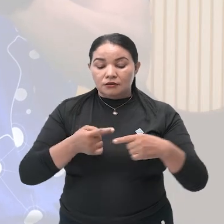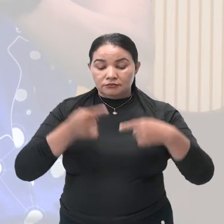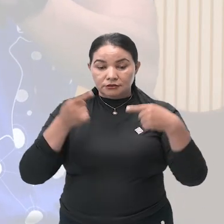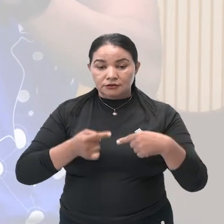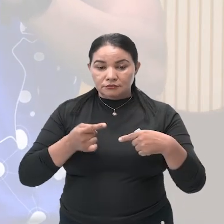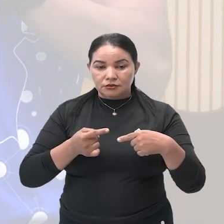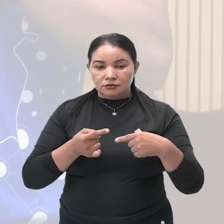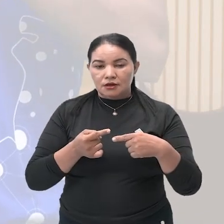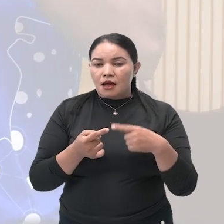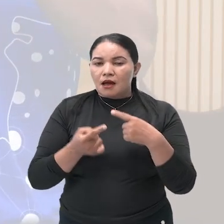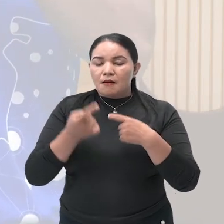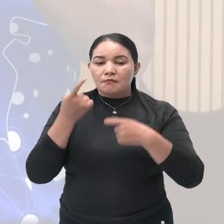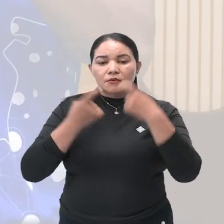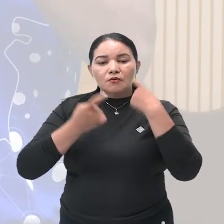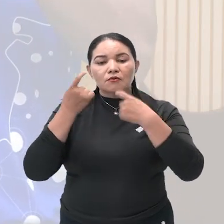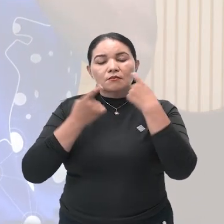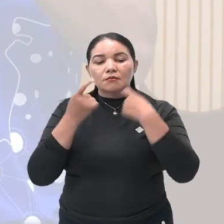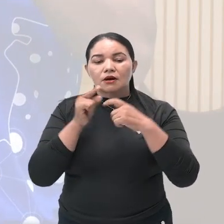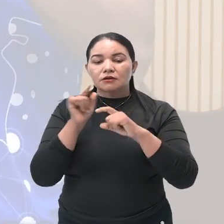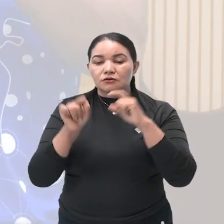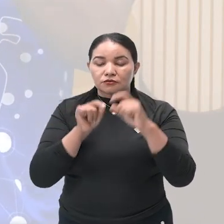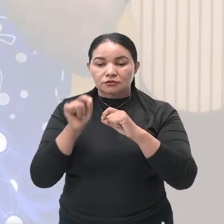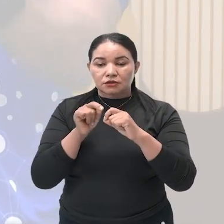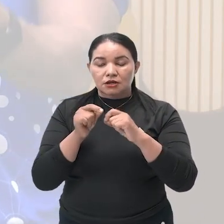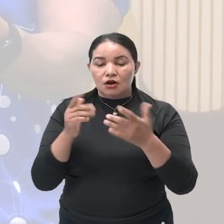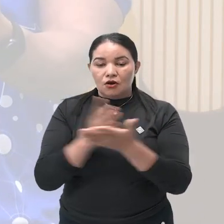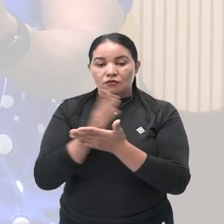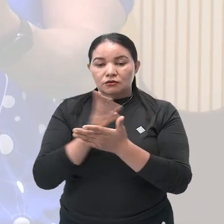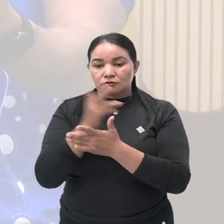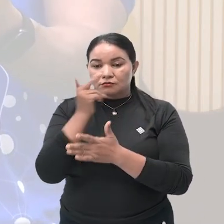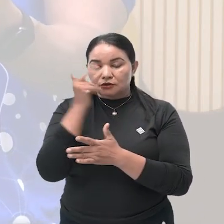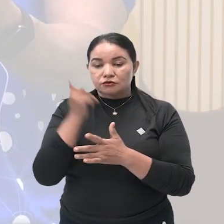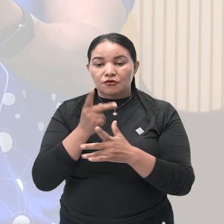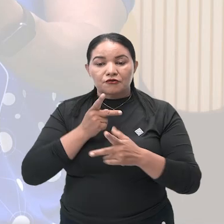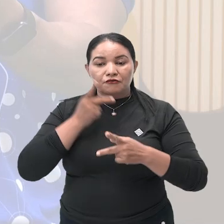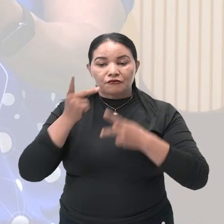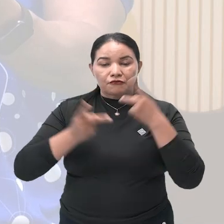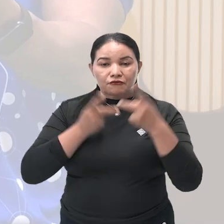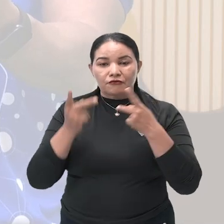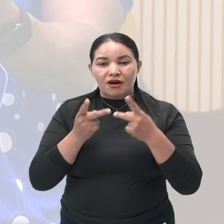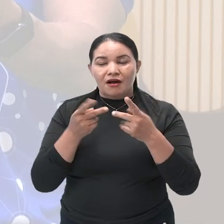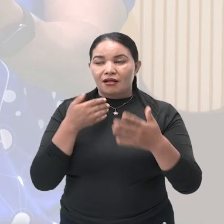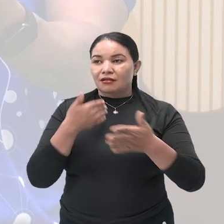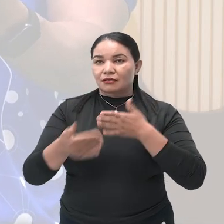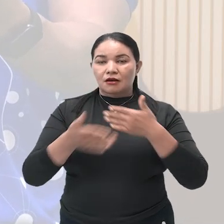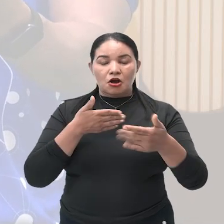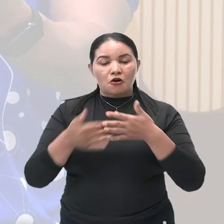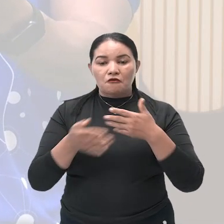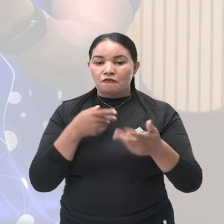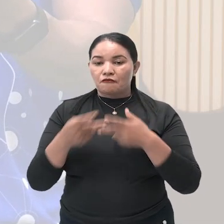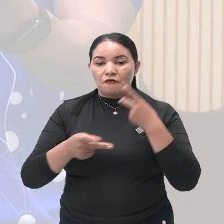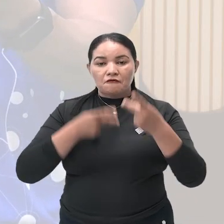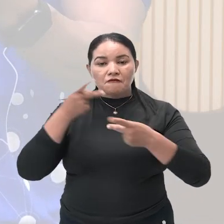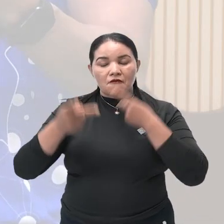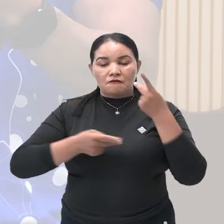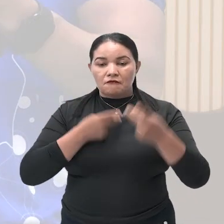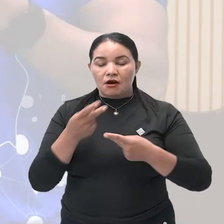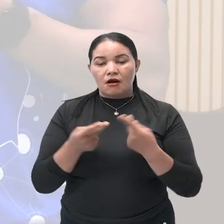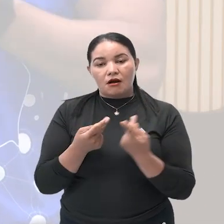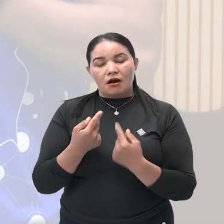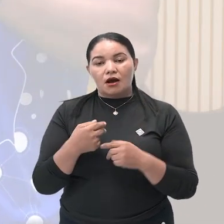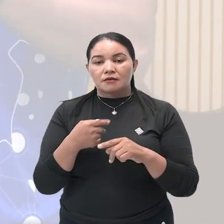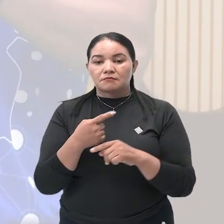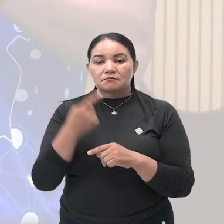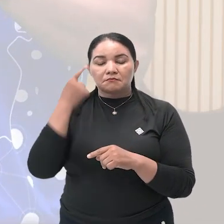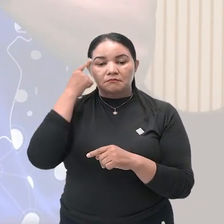só fica preocupado com essa questão das pessoas quererem falar o que bem entenderem, com o discurso de